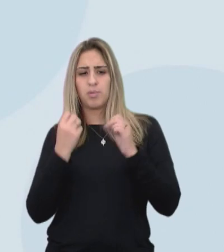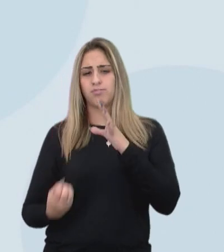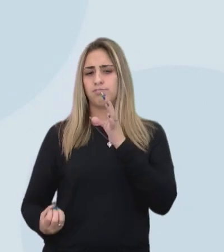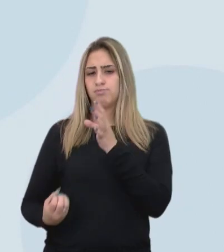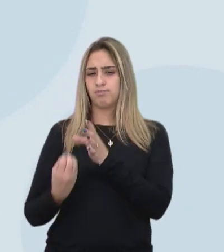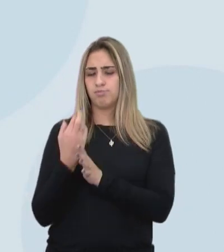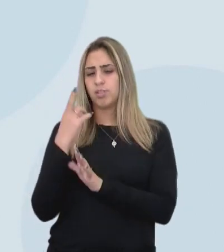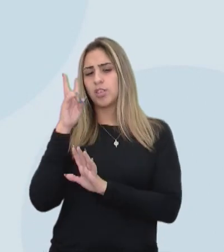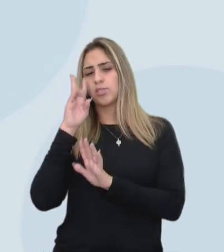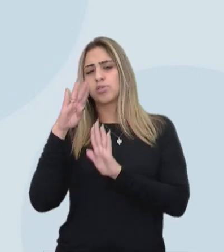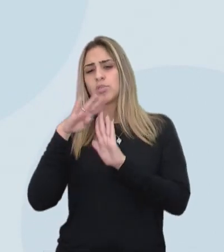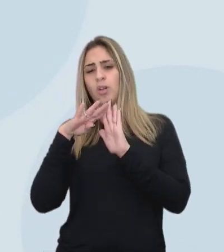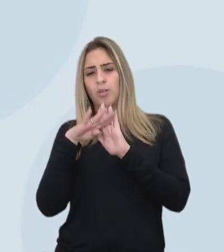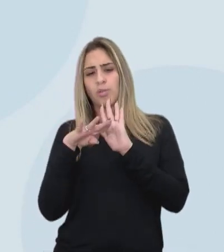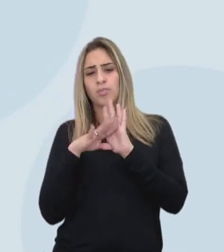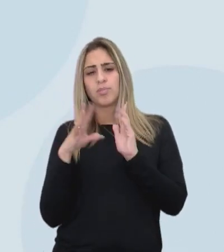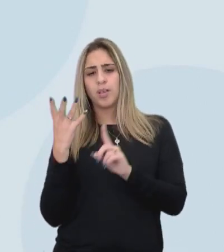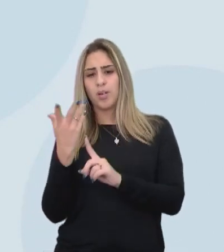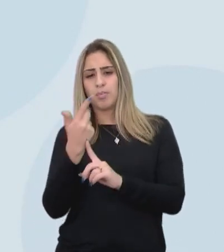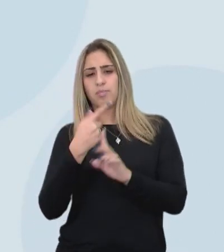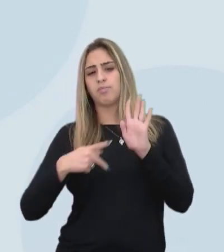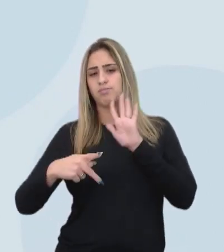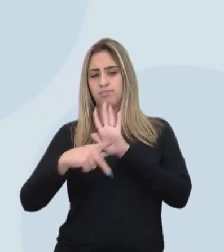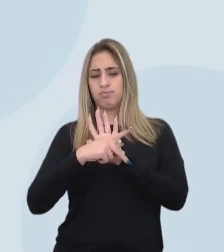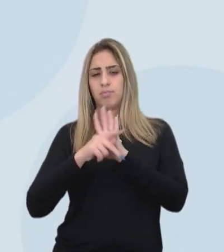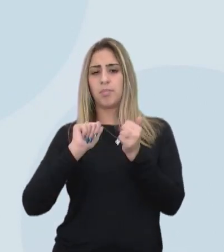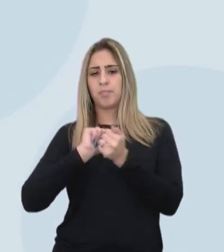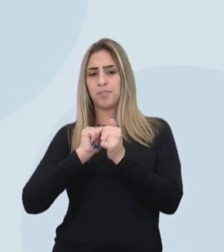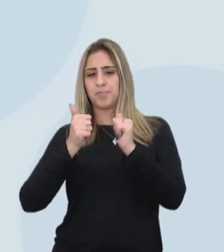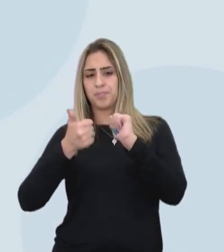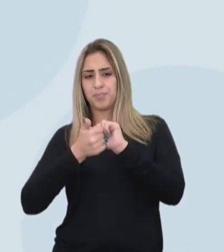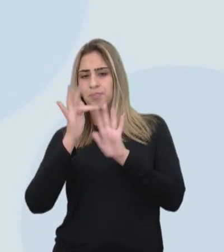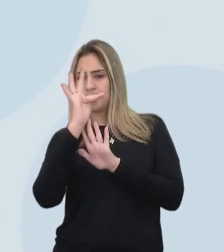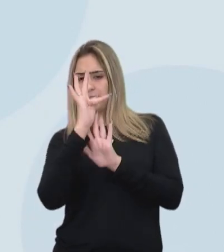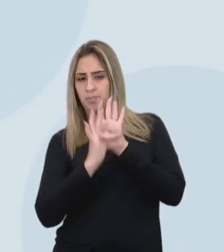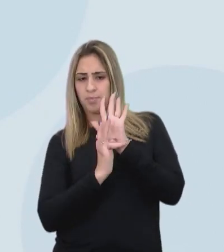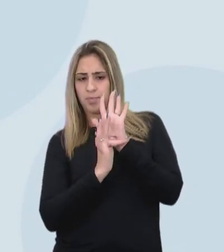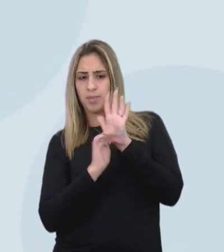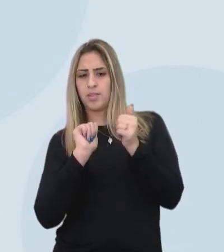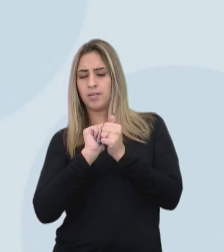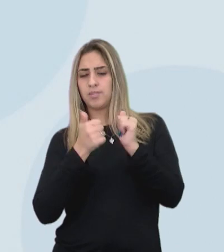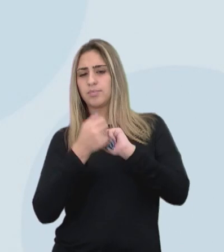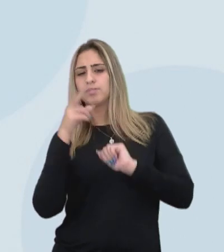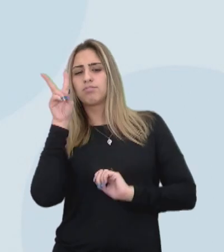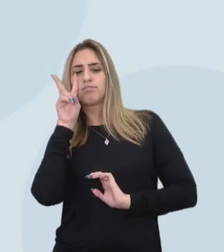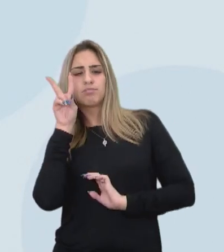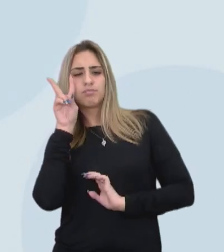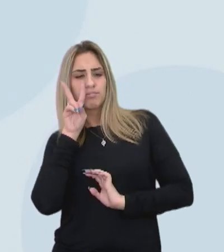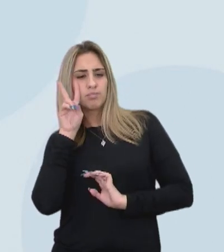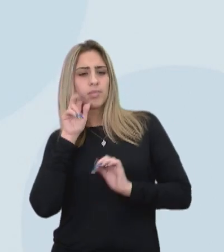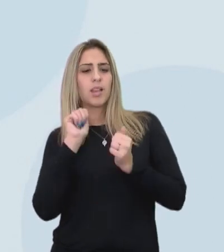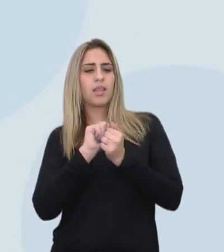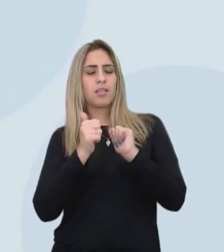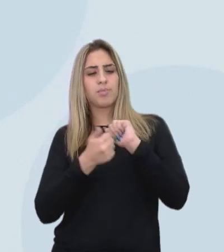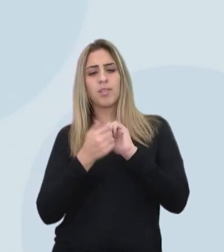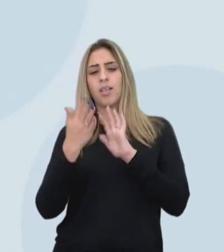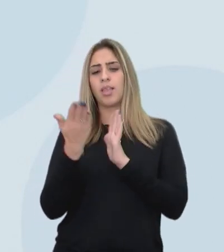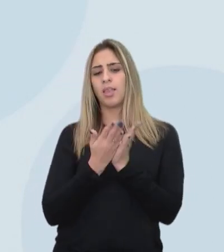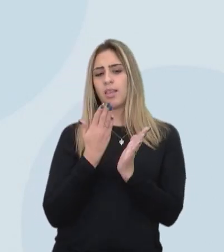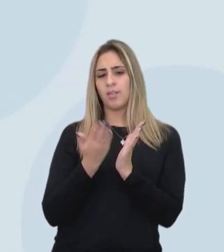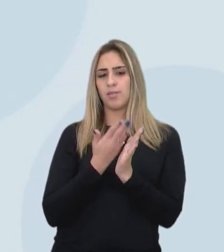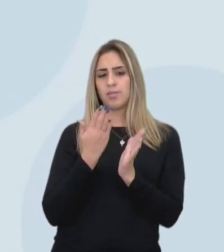criar roteiros partindo de uma obra própria, adaptar um texto, adaptar uma história, adaptar um